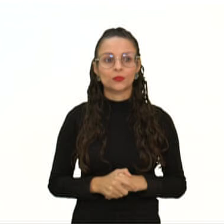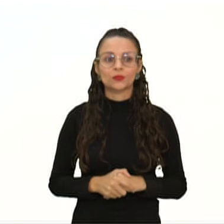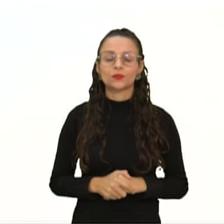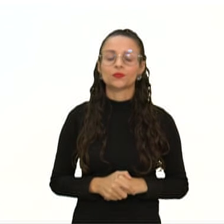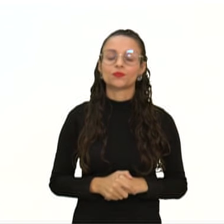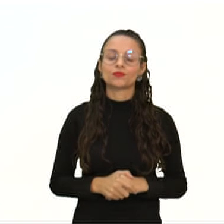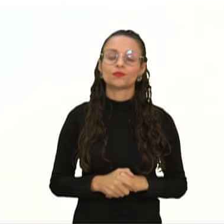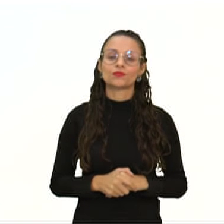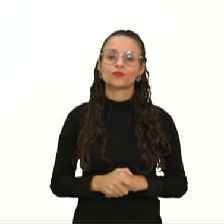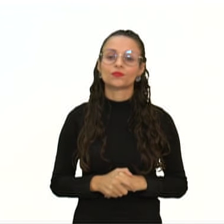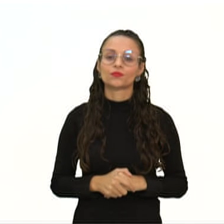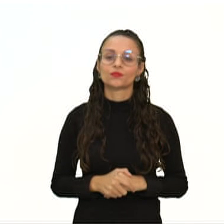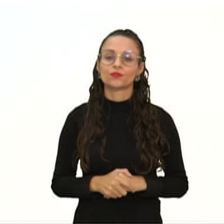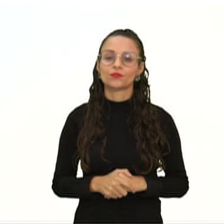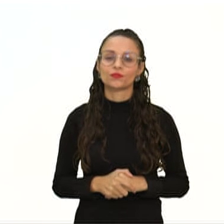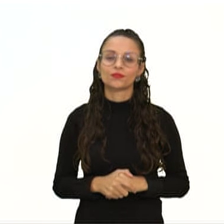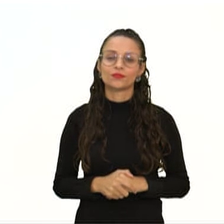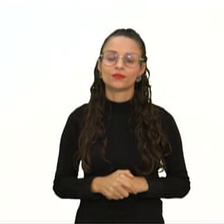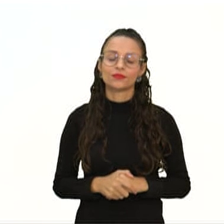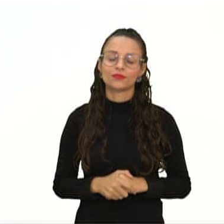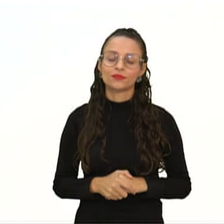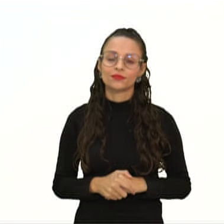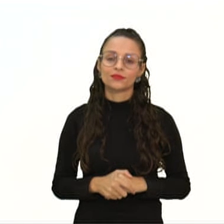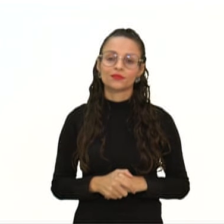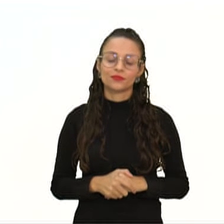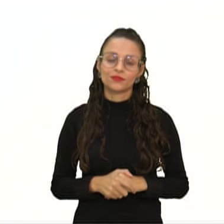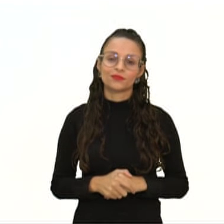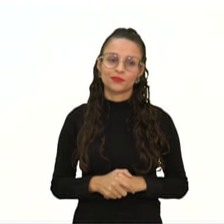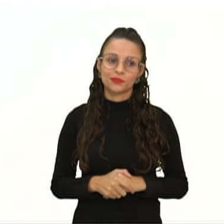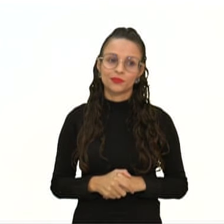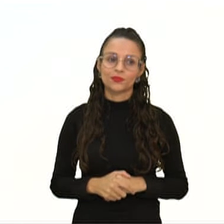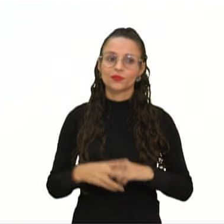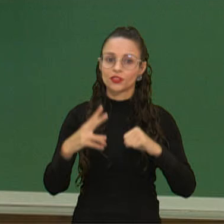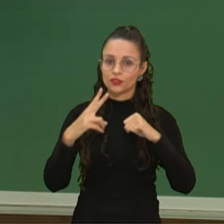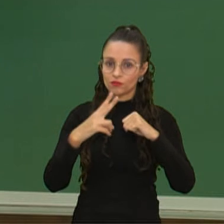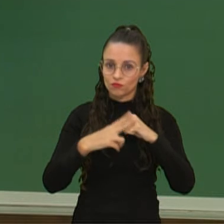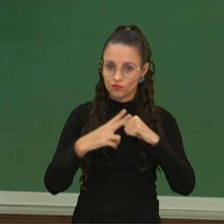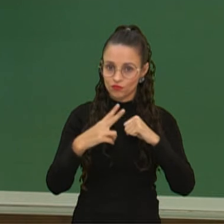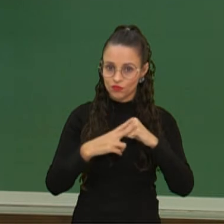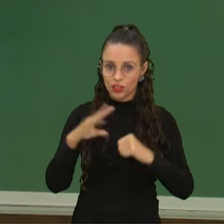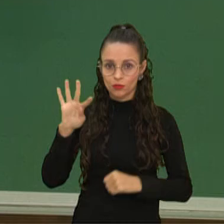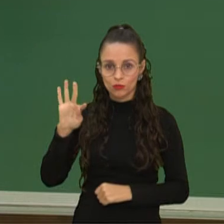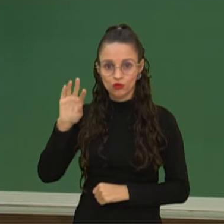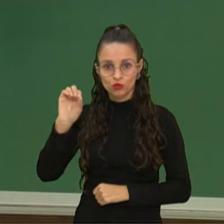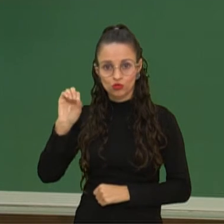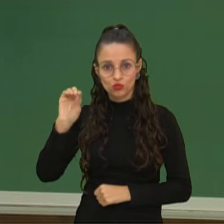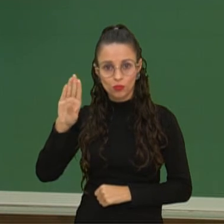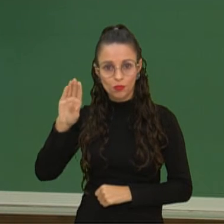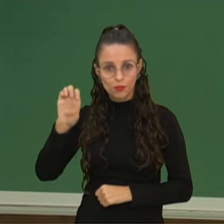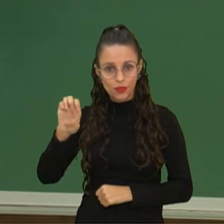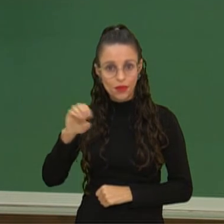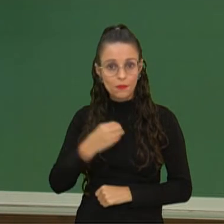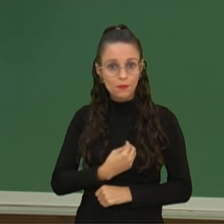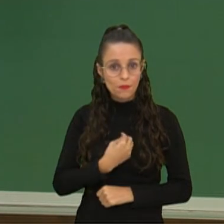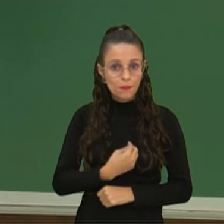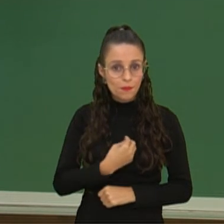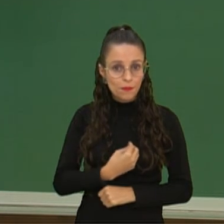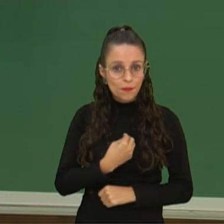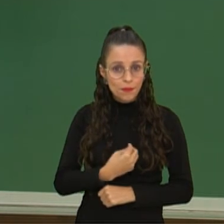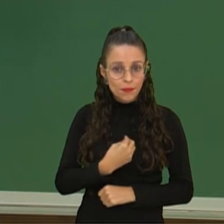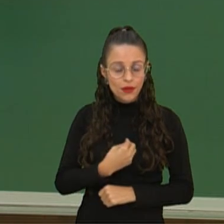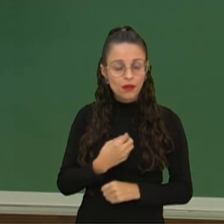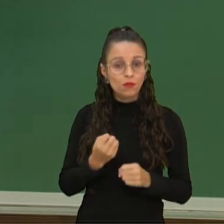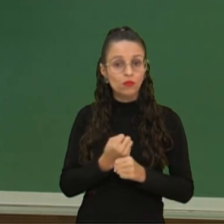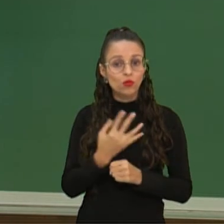computers are connected by Paul. Verbo to be no presente. Plural, não pode ser is, porque está no